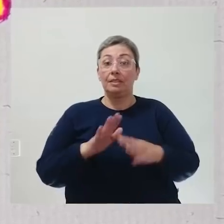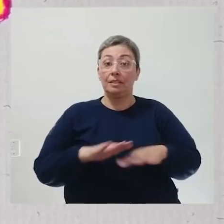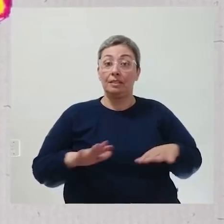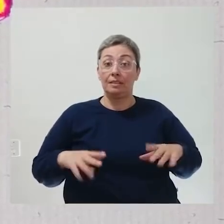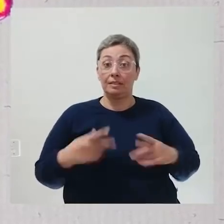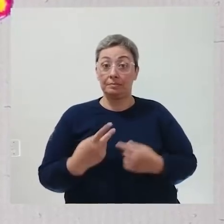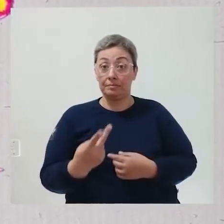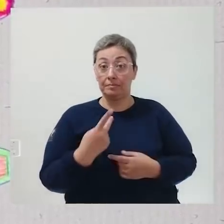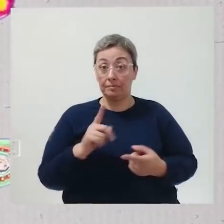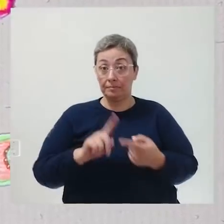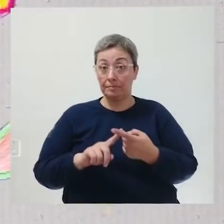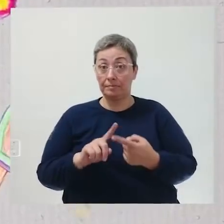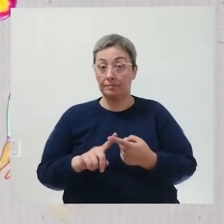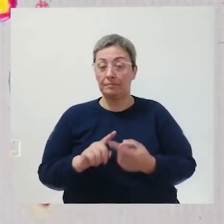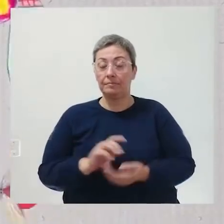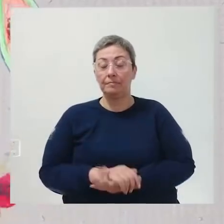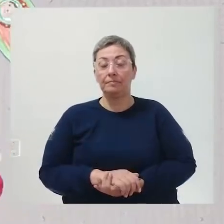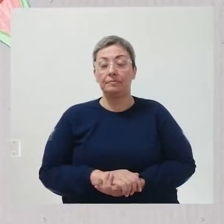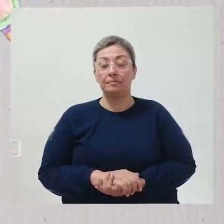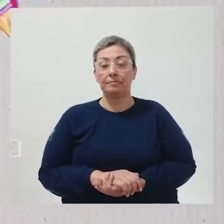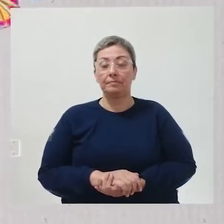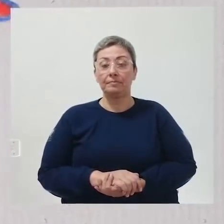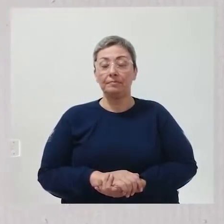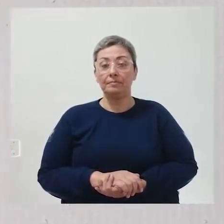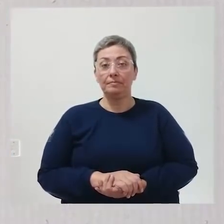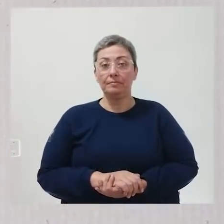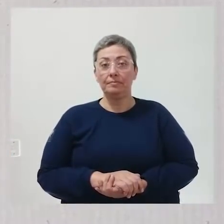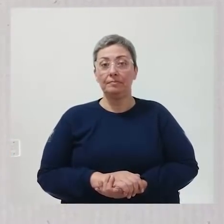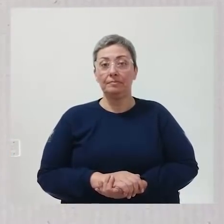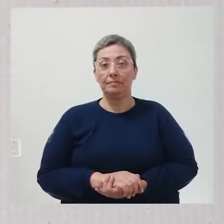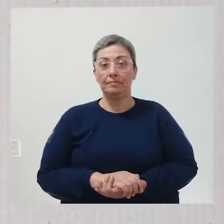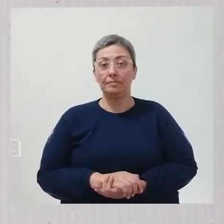De criança para criança!